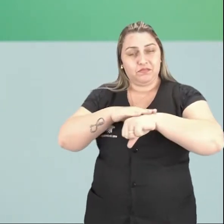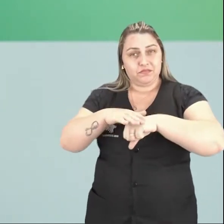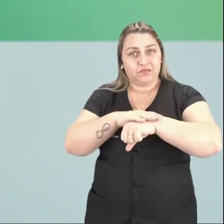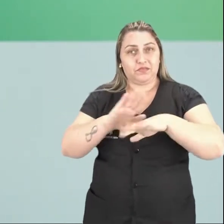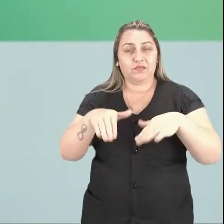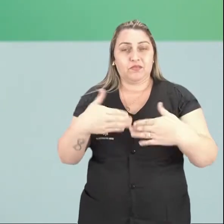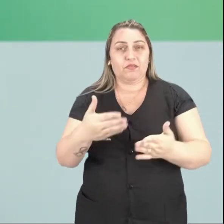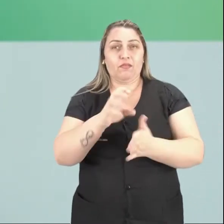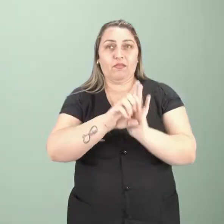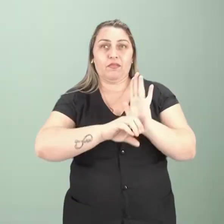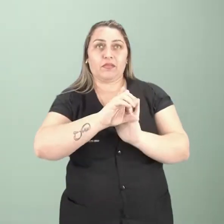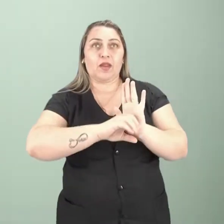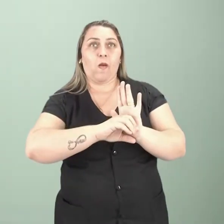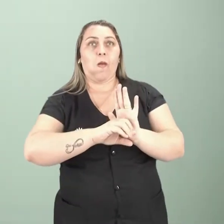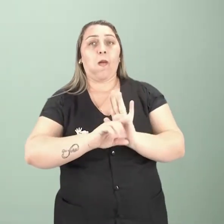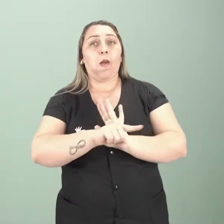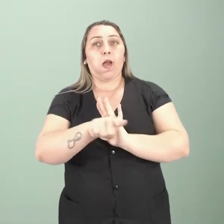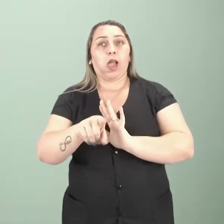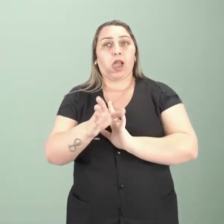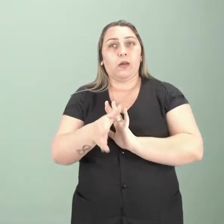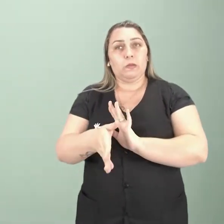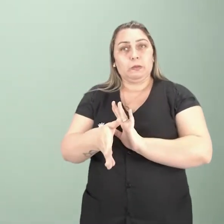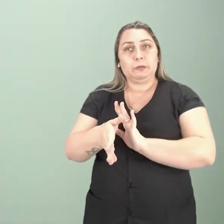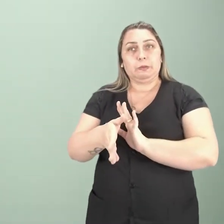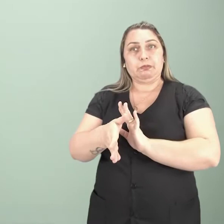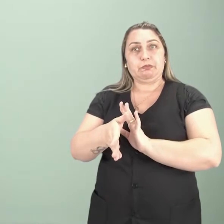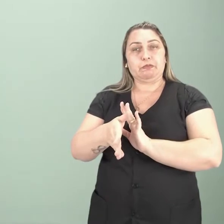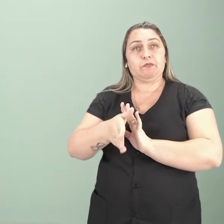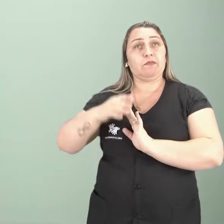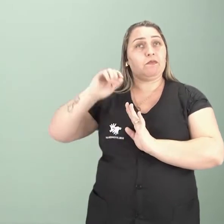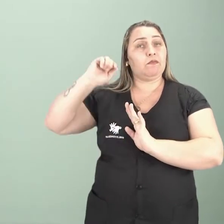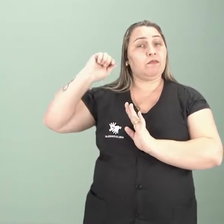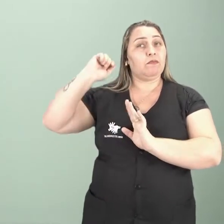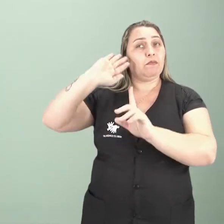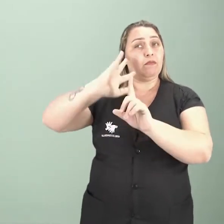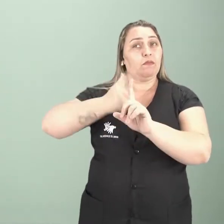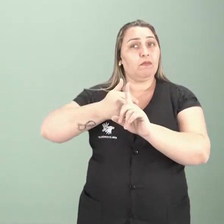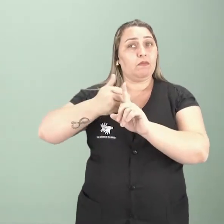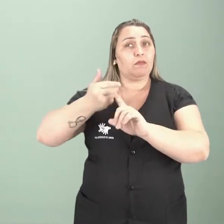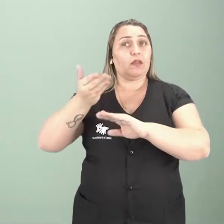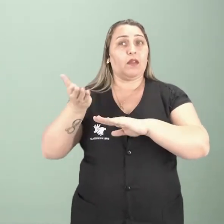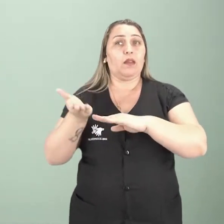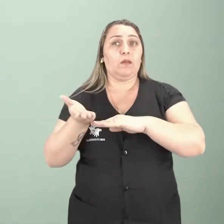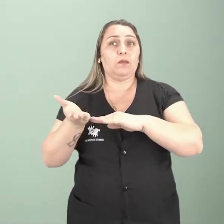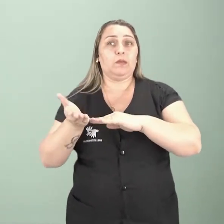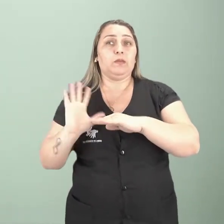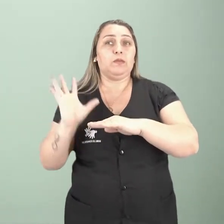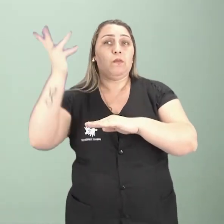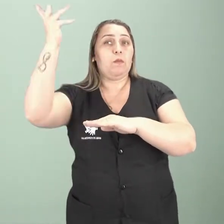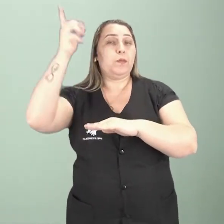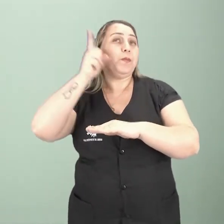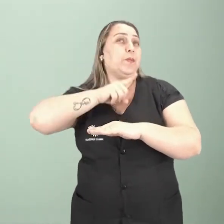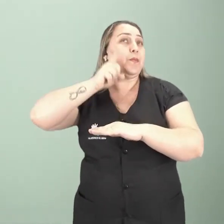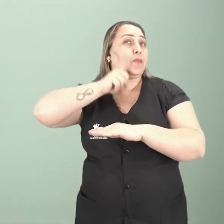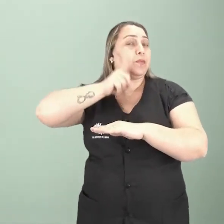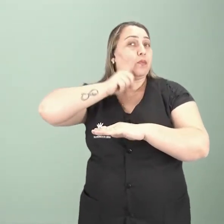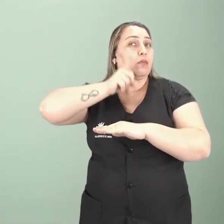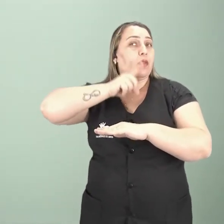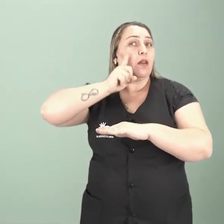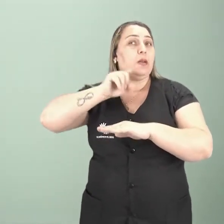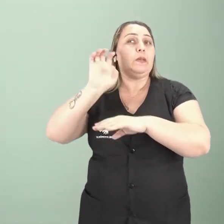pouquinho sobre o assunto. Vocês sabem que as artes contemporâneas surgiram aonde, gente? Lá nos Estados Unidos,